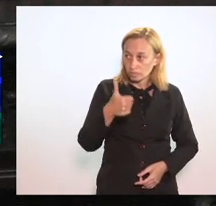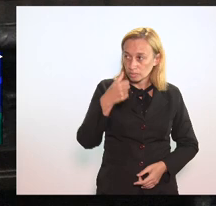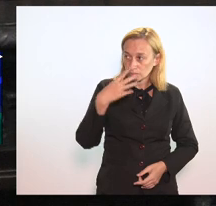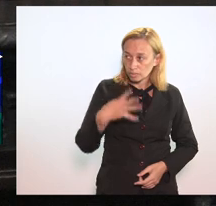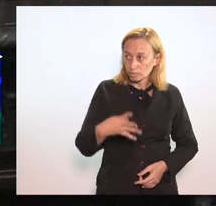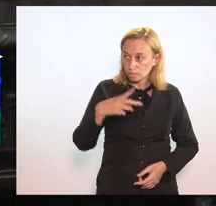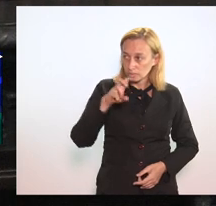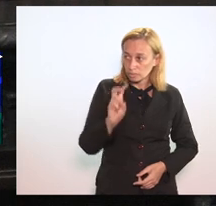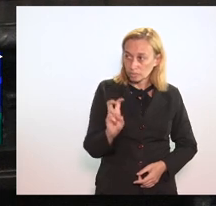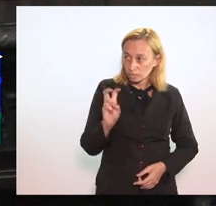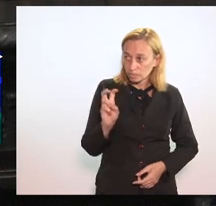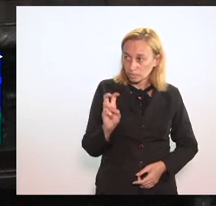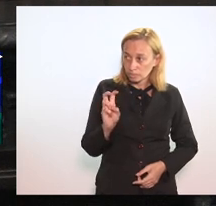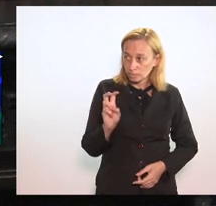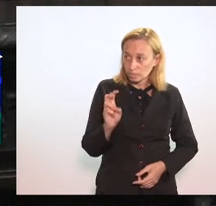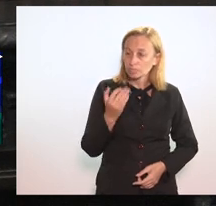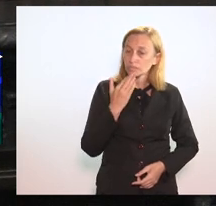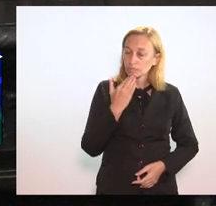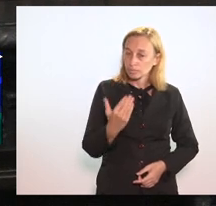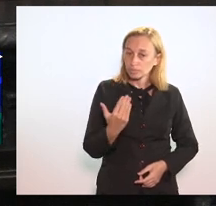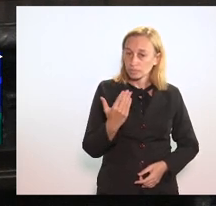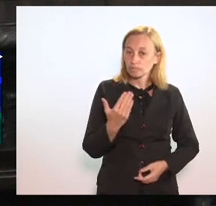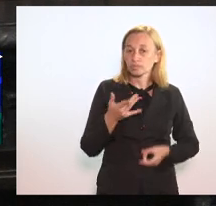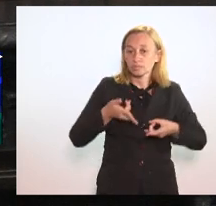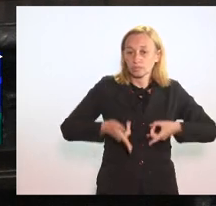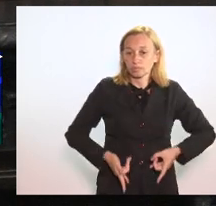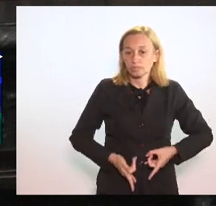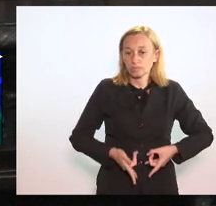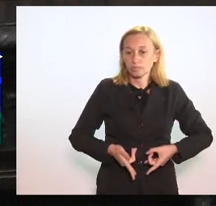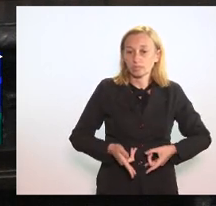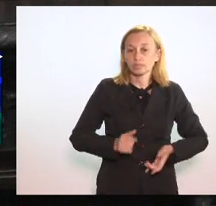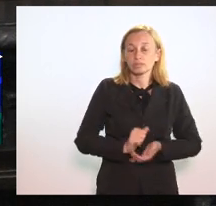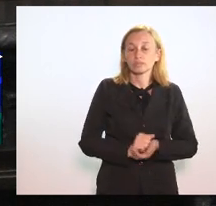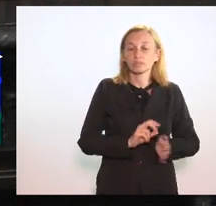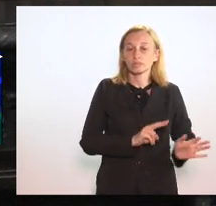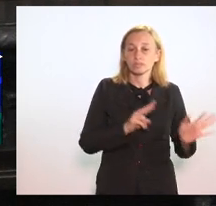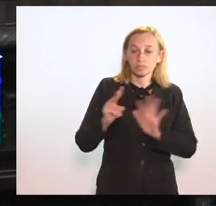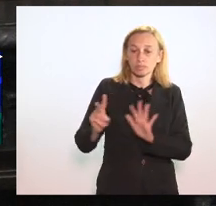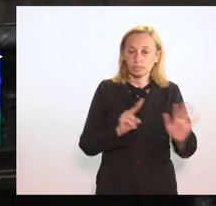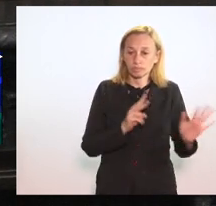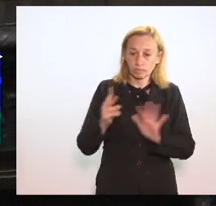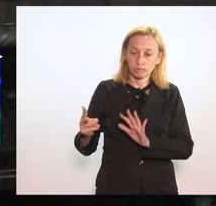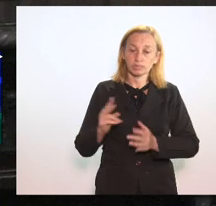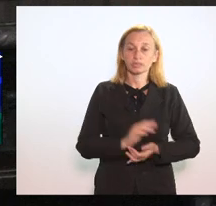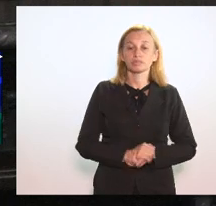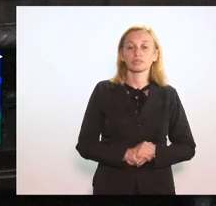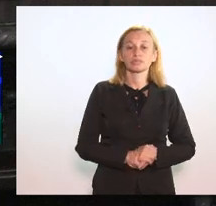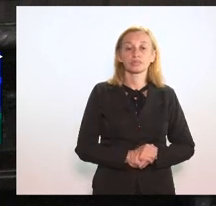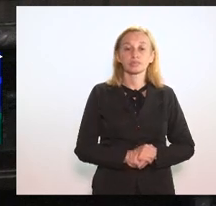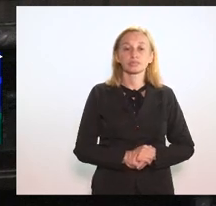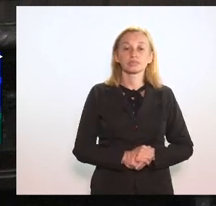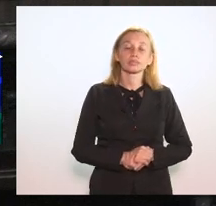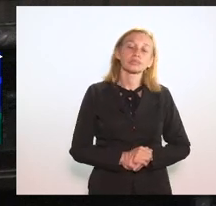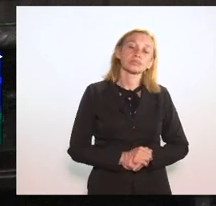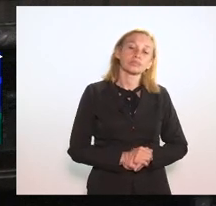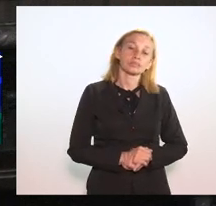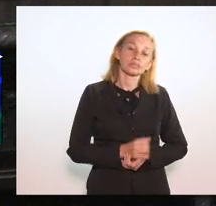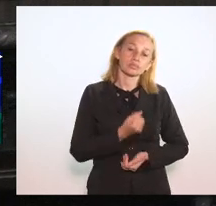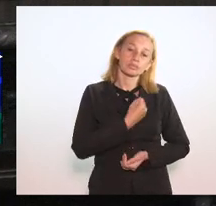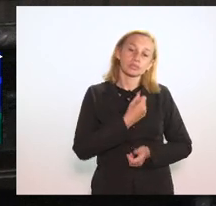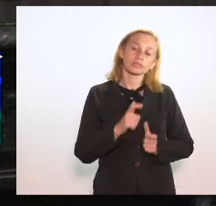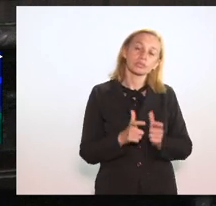145 solicitações de leitos por semana o que vemos o recorde